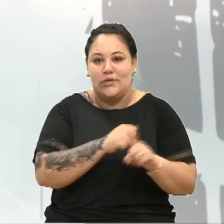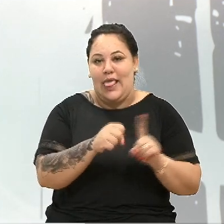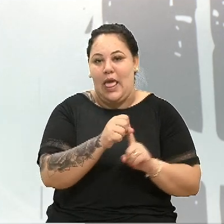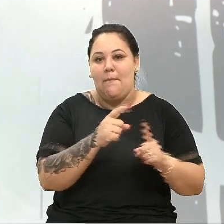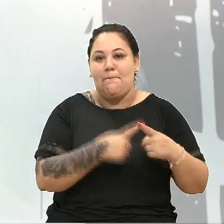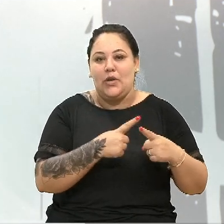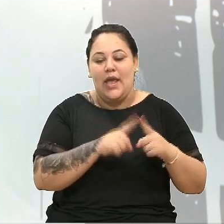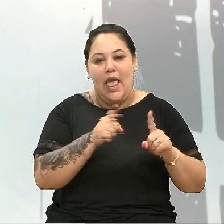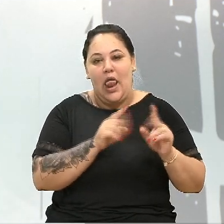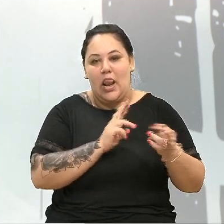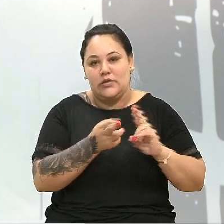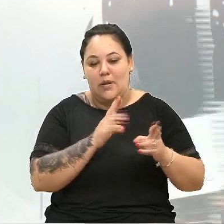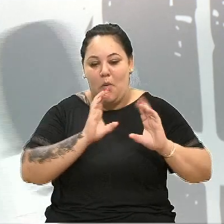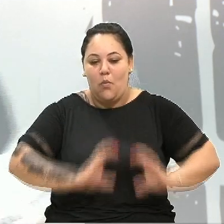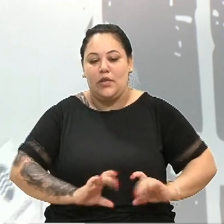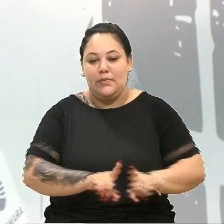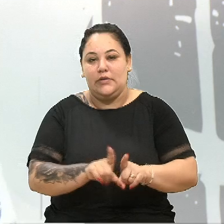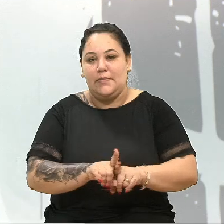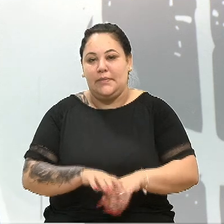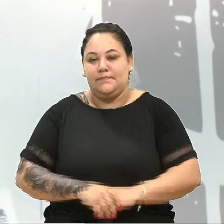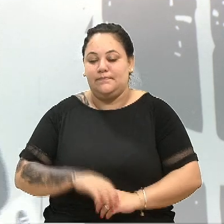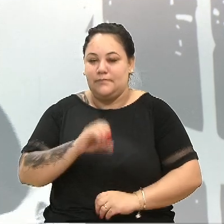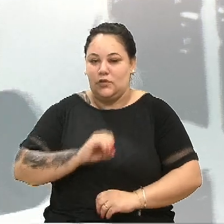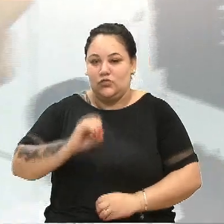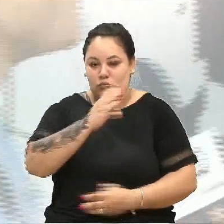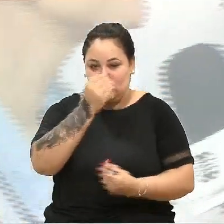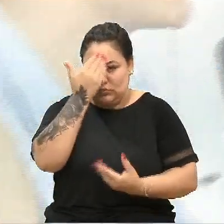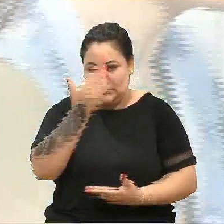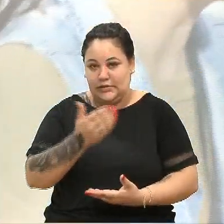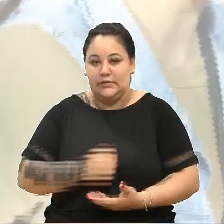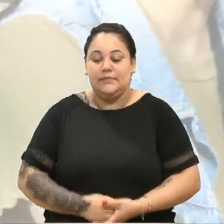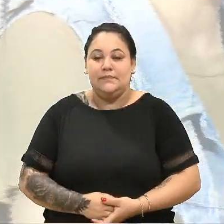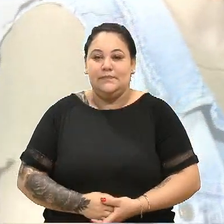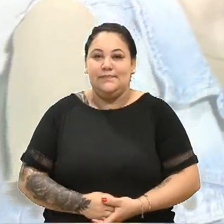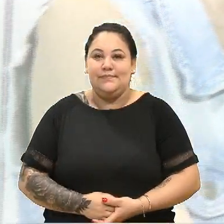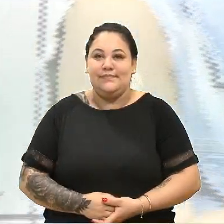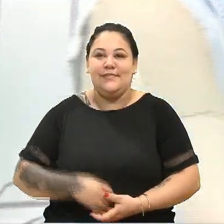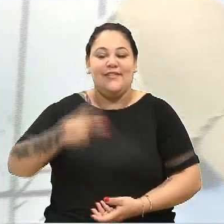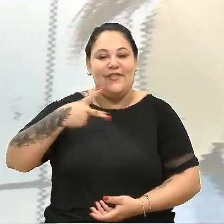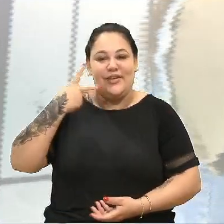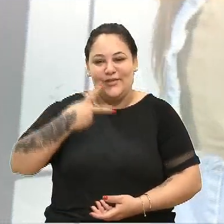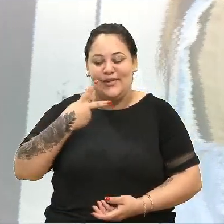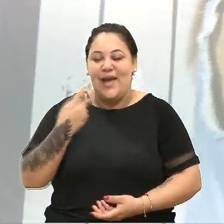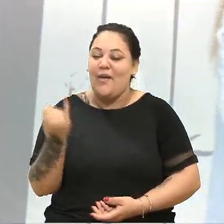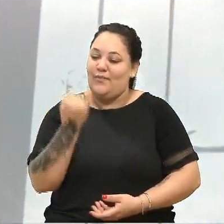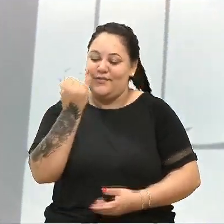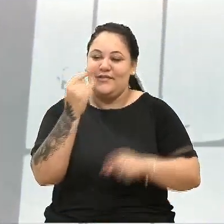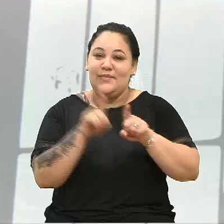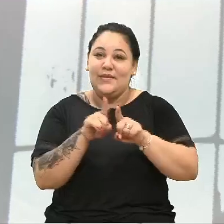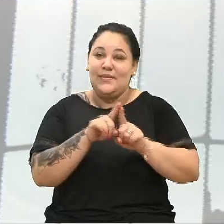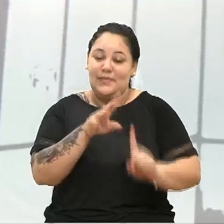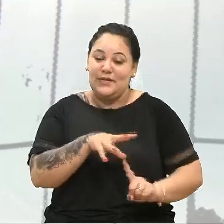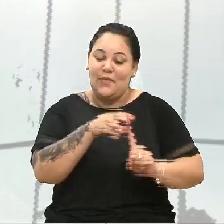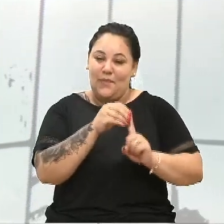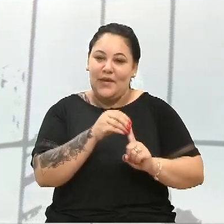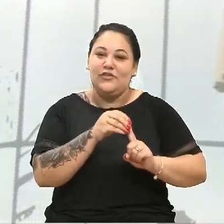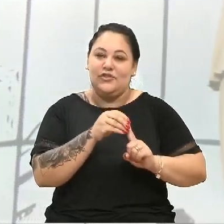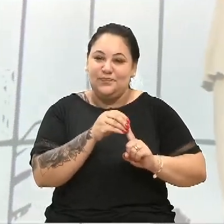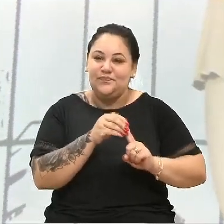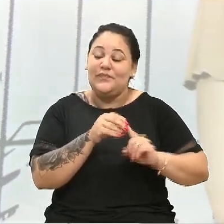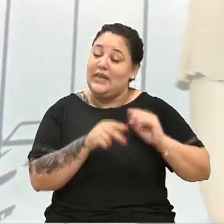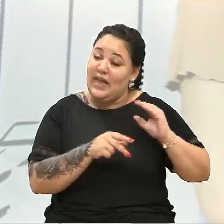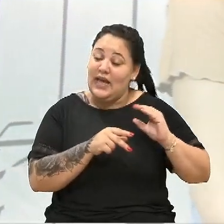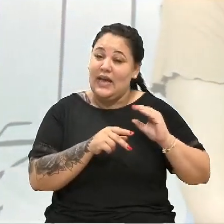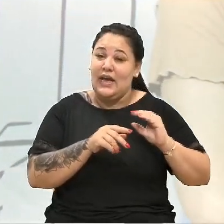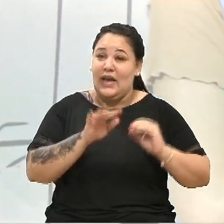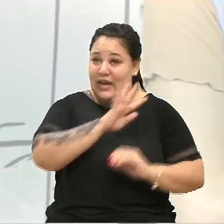questão também comportamental. Ótimo. Muito obrigada, vereadora. É importante aqui, inclusive na Câmara Municipal, se discutir sobre